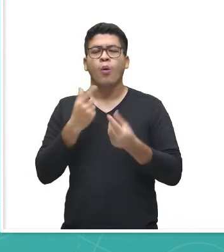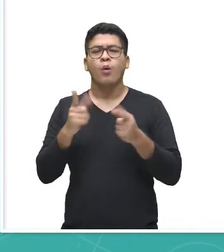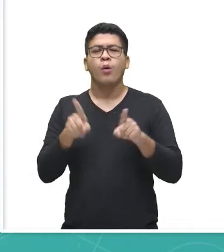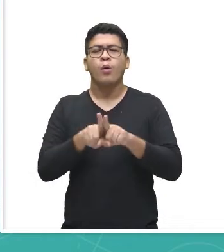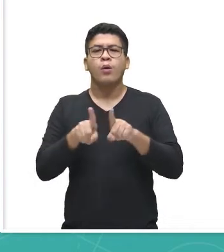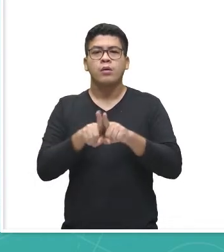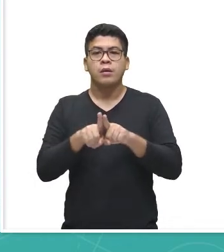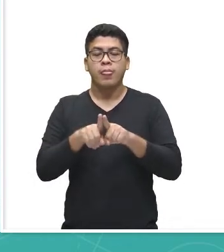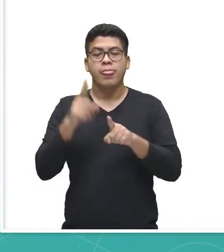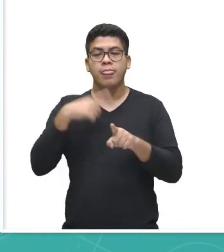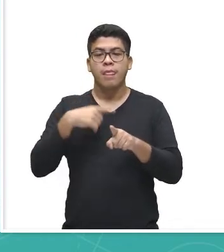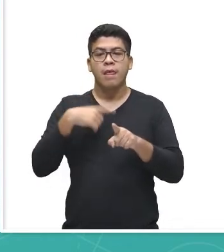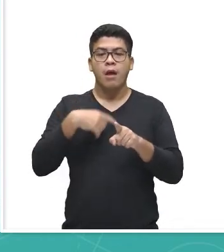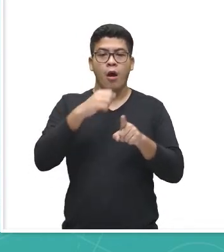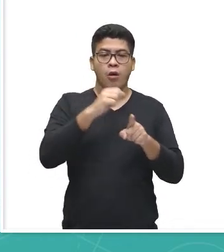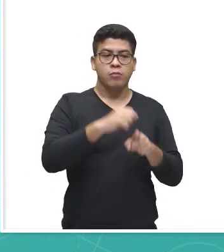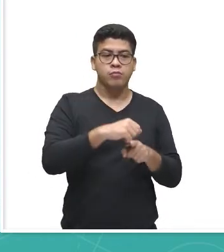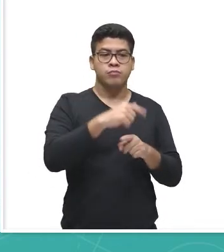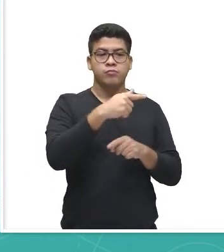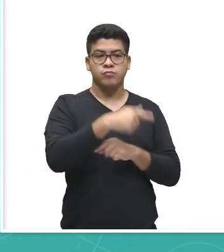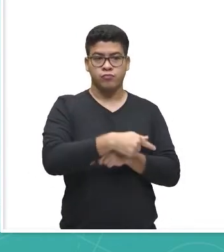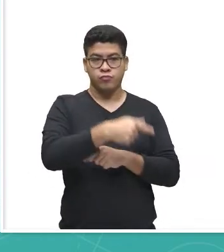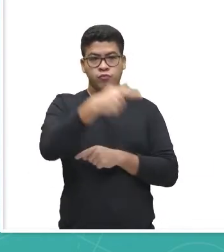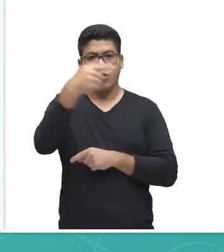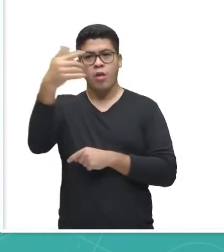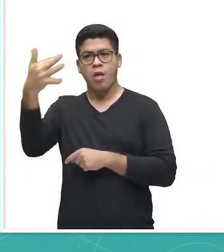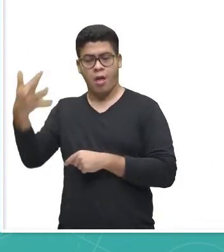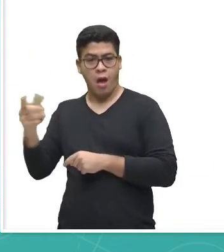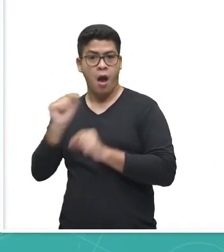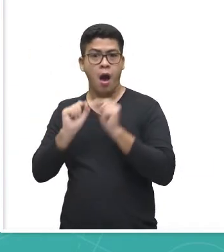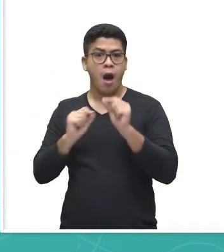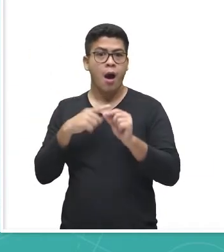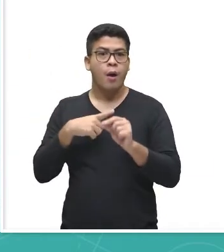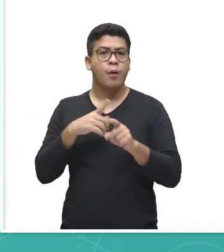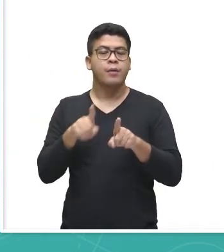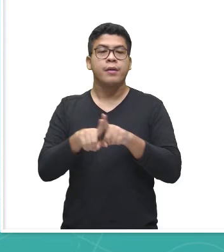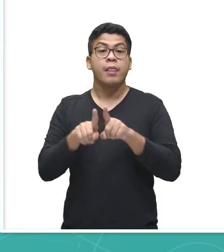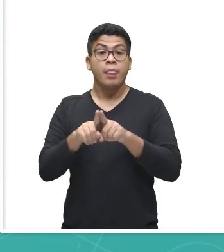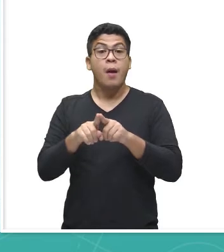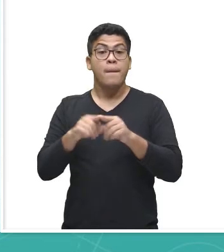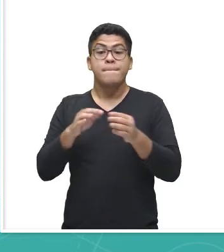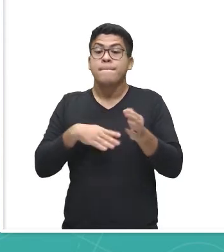às cores ali do arco-íris, por exemplo. Temos também o brilho. Quando uma